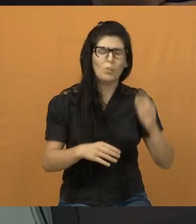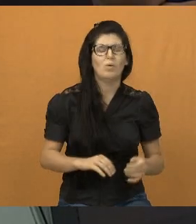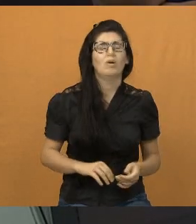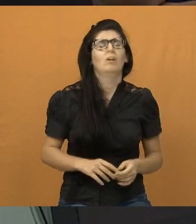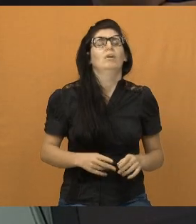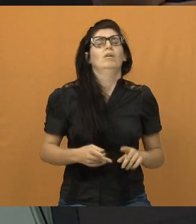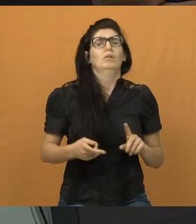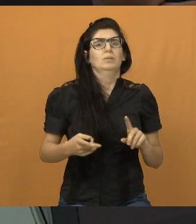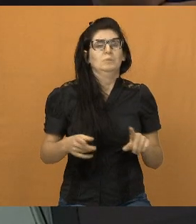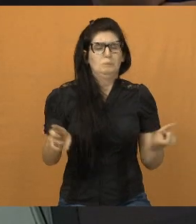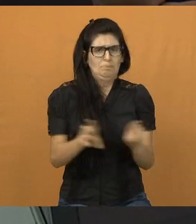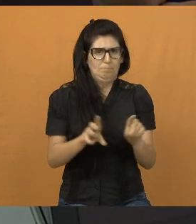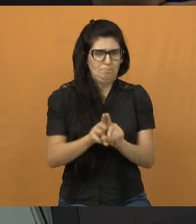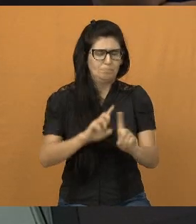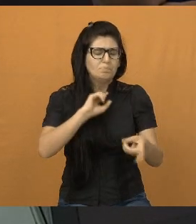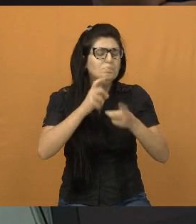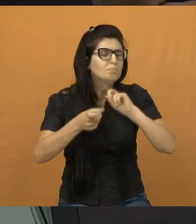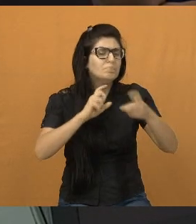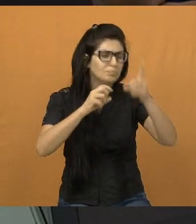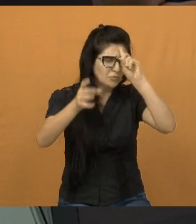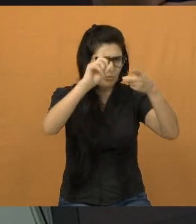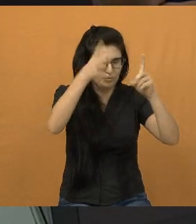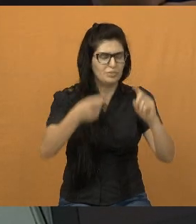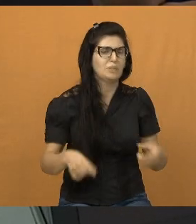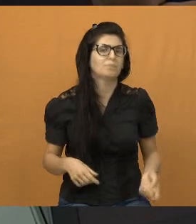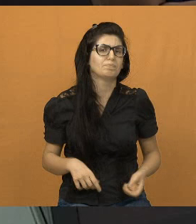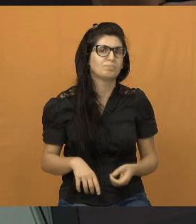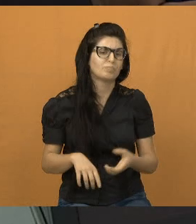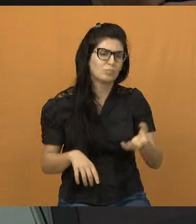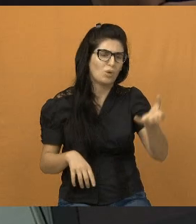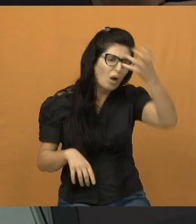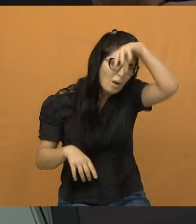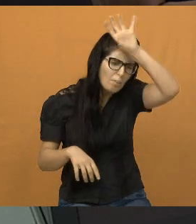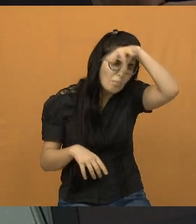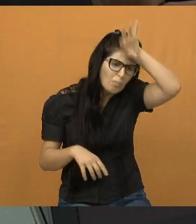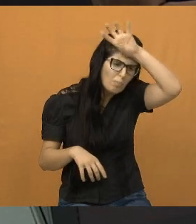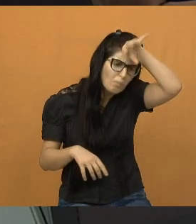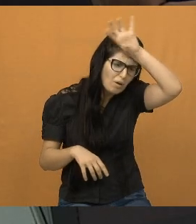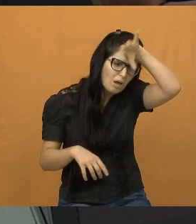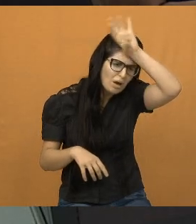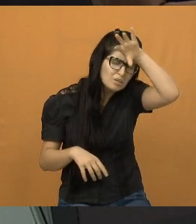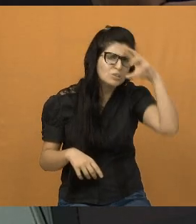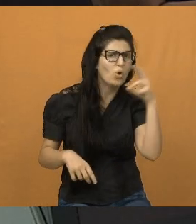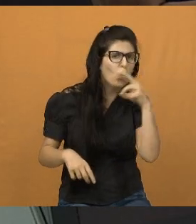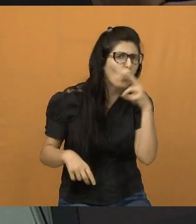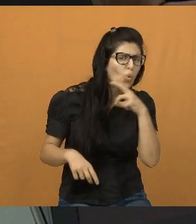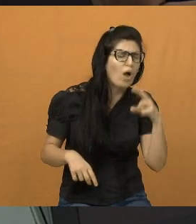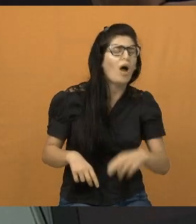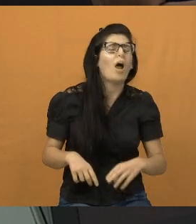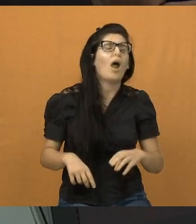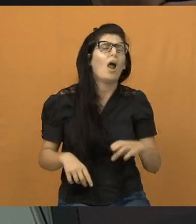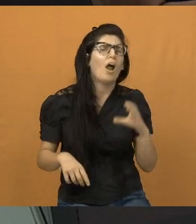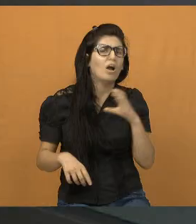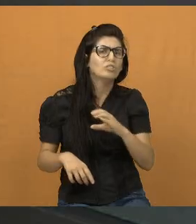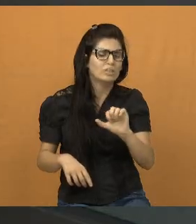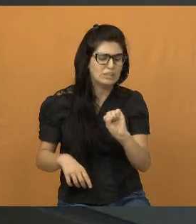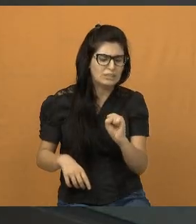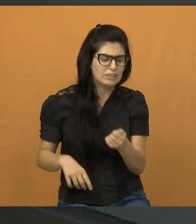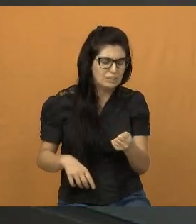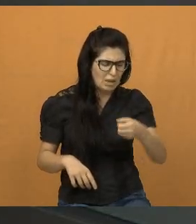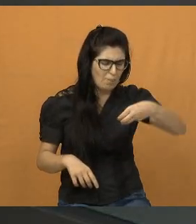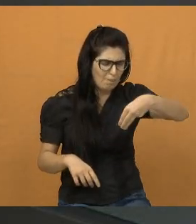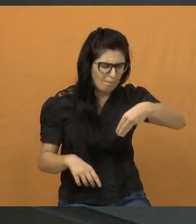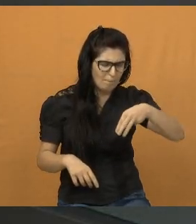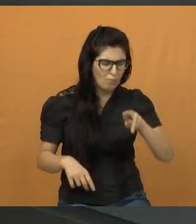dúvida aqui da questão do SAMU. Infelizmente, é lamentável o número de chamadas falsas e a